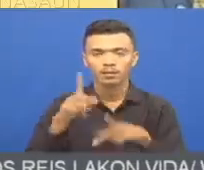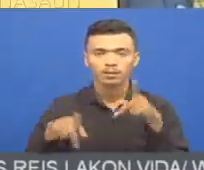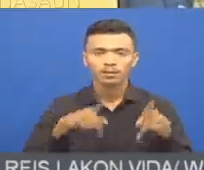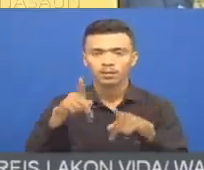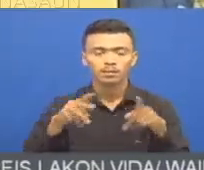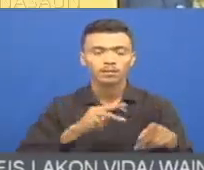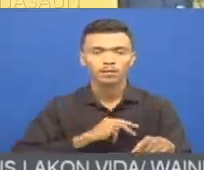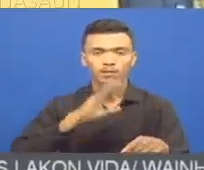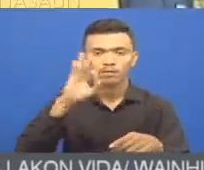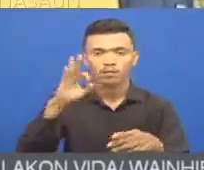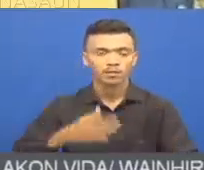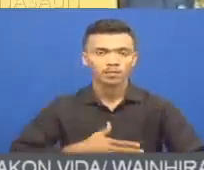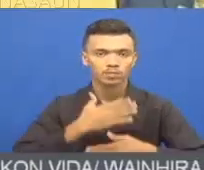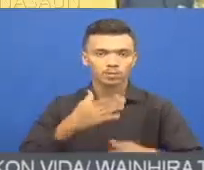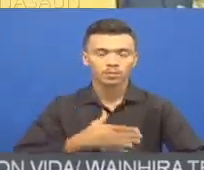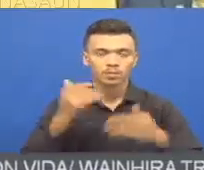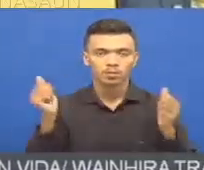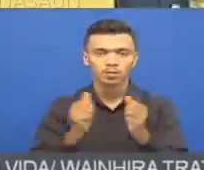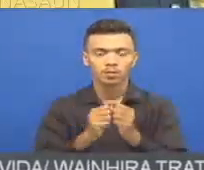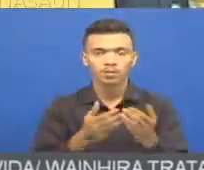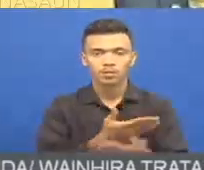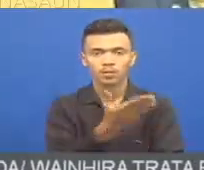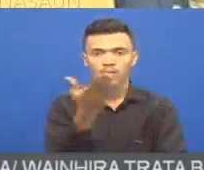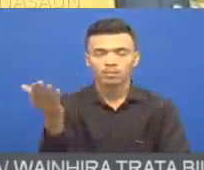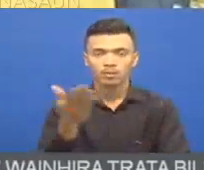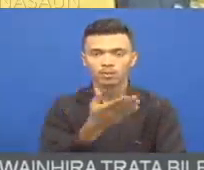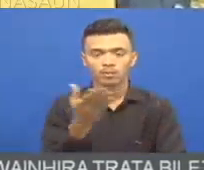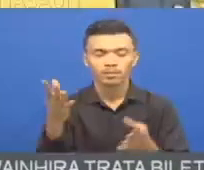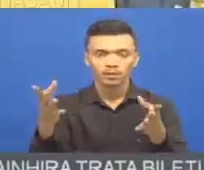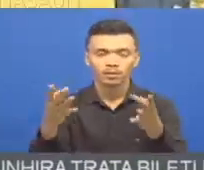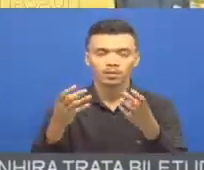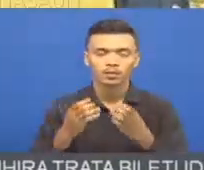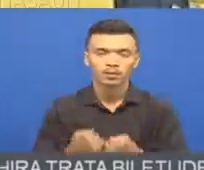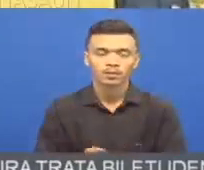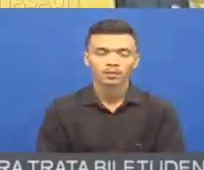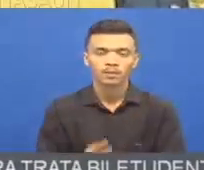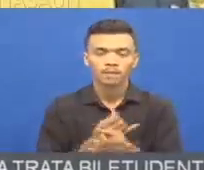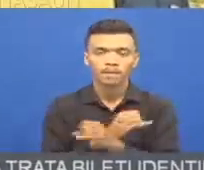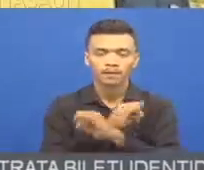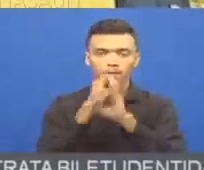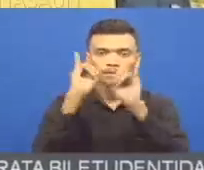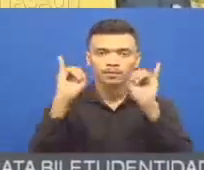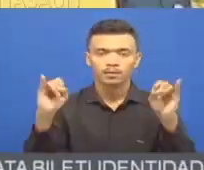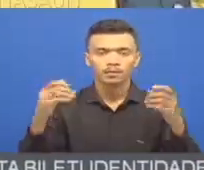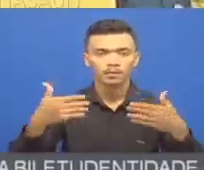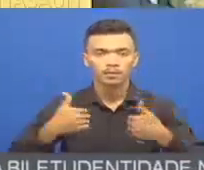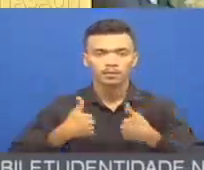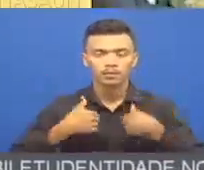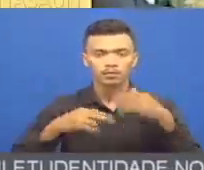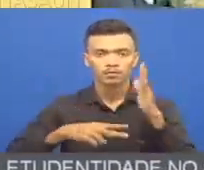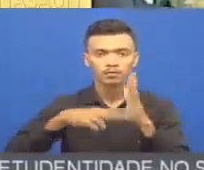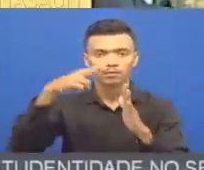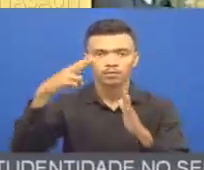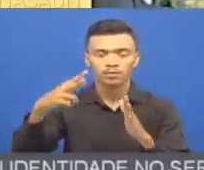orgulho não vai ter bom tira, e dané, mas que está a cara. E dané, a tudo que ataca, o quando, né, nem é valor.